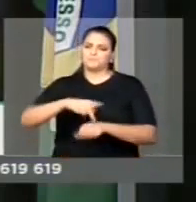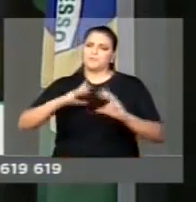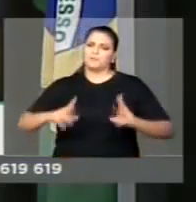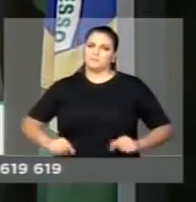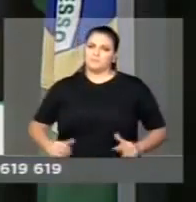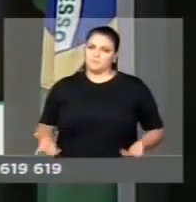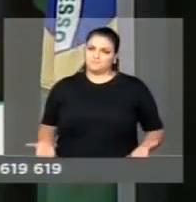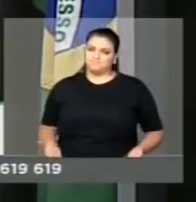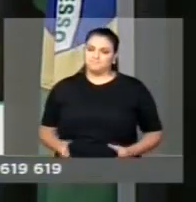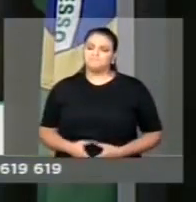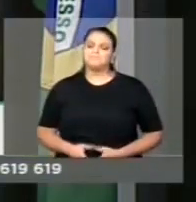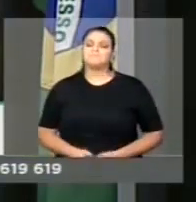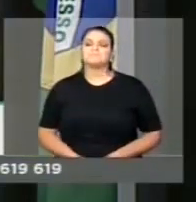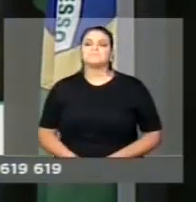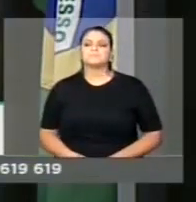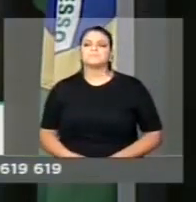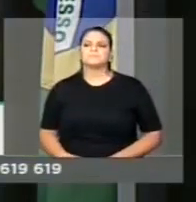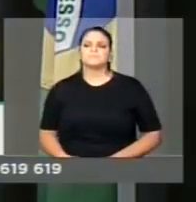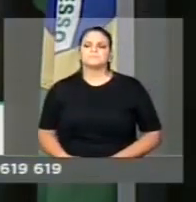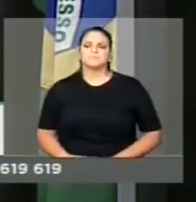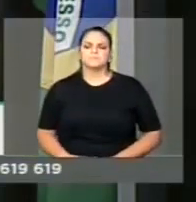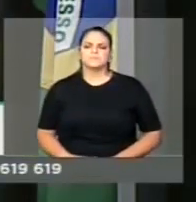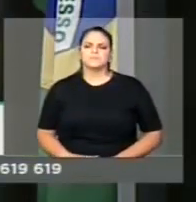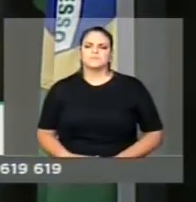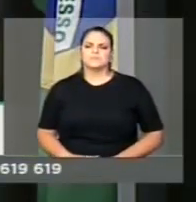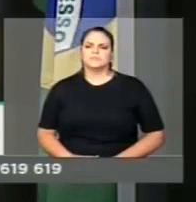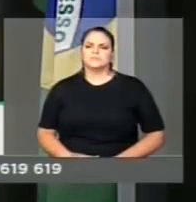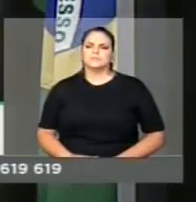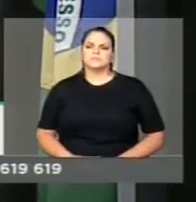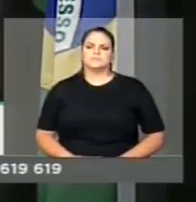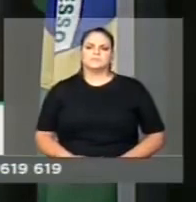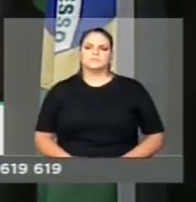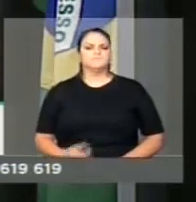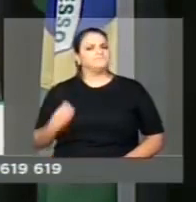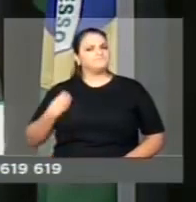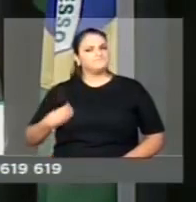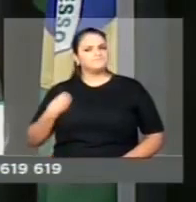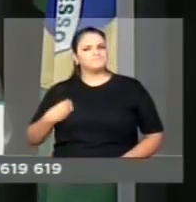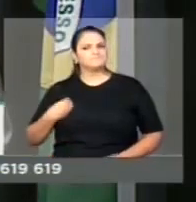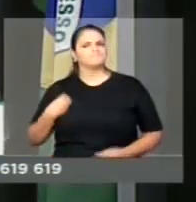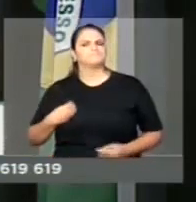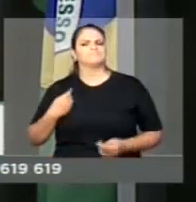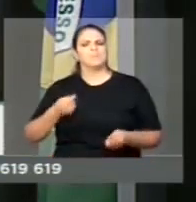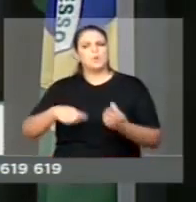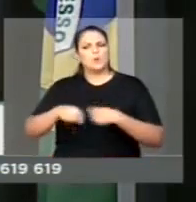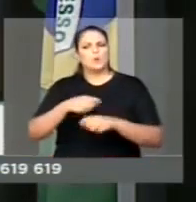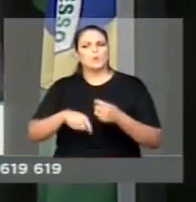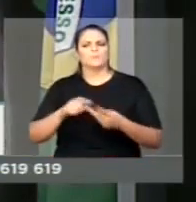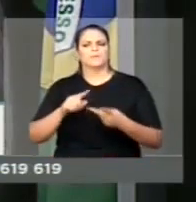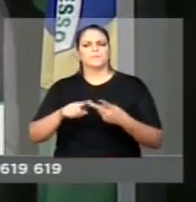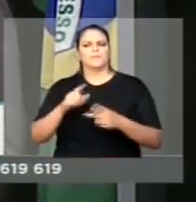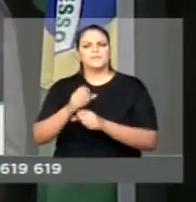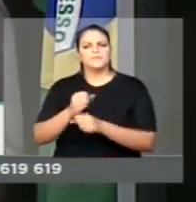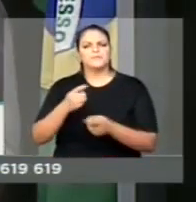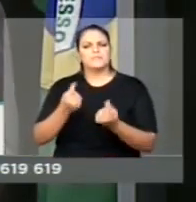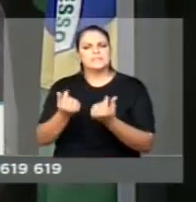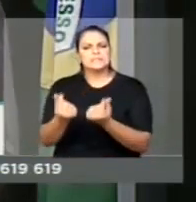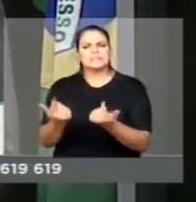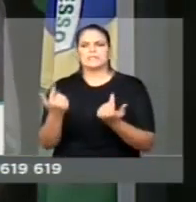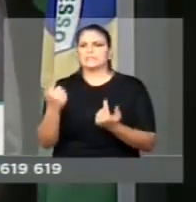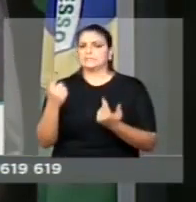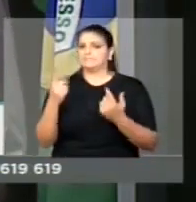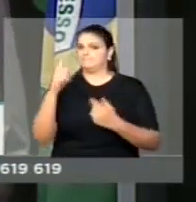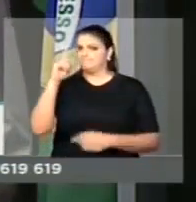A situação econômica, financeira é grave. A questão ética,